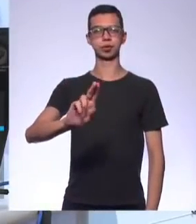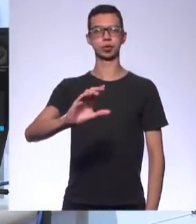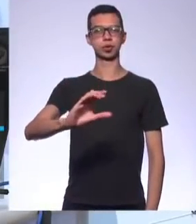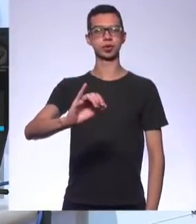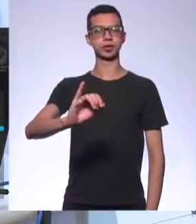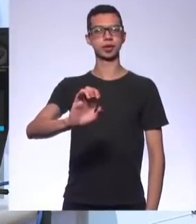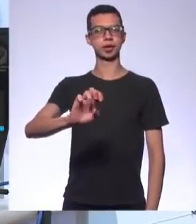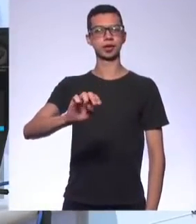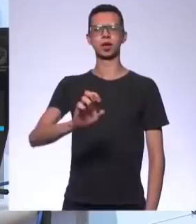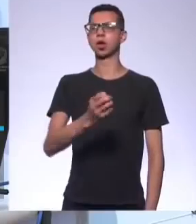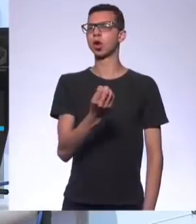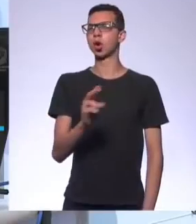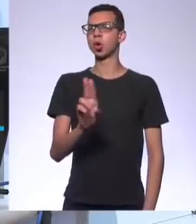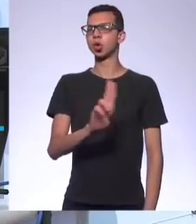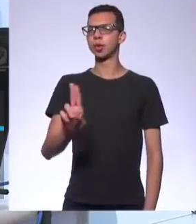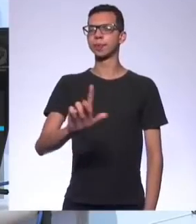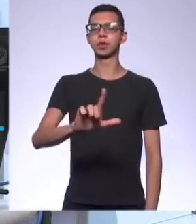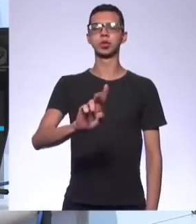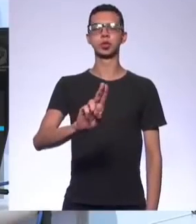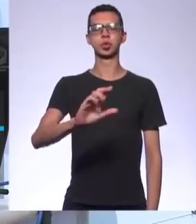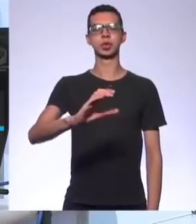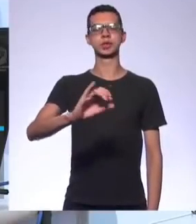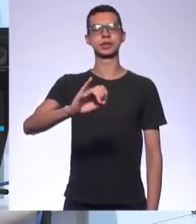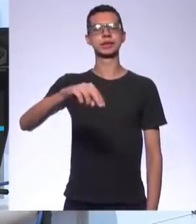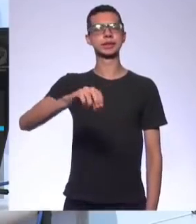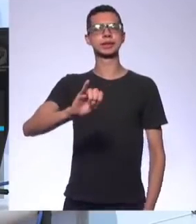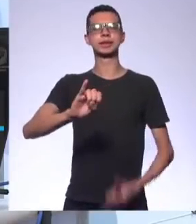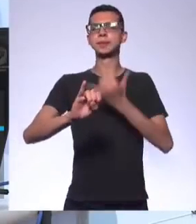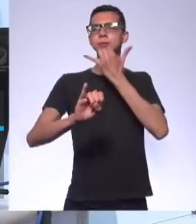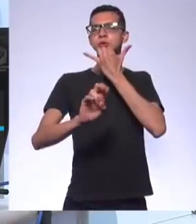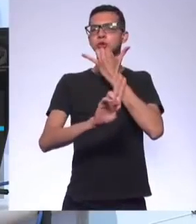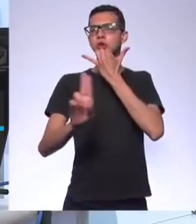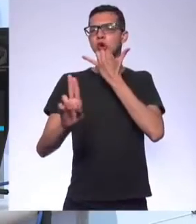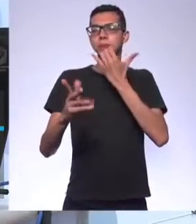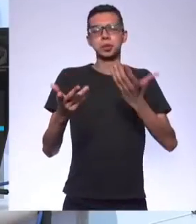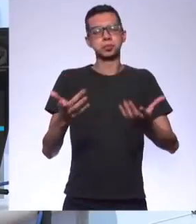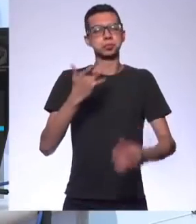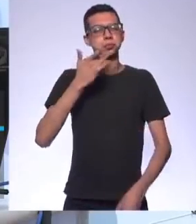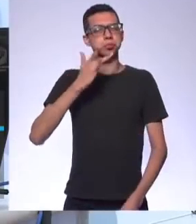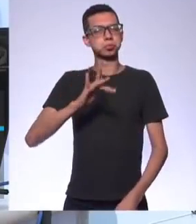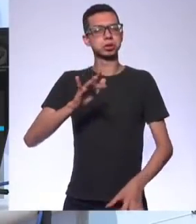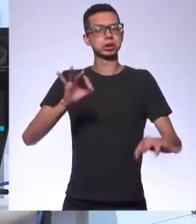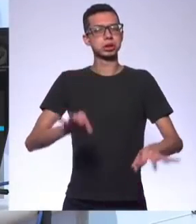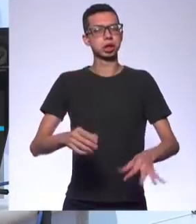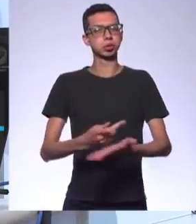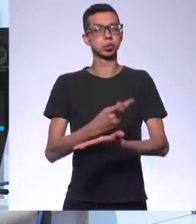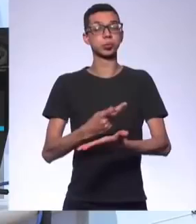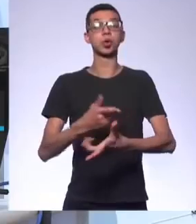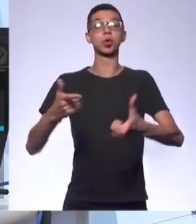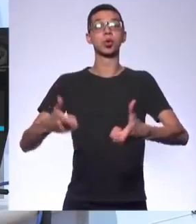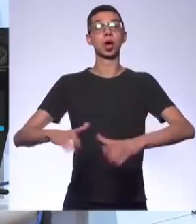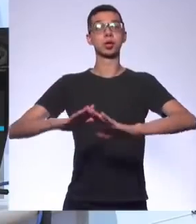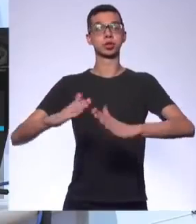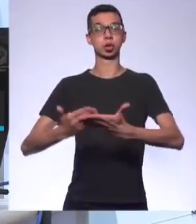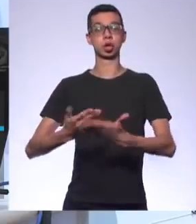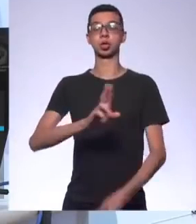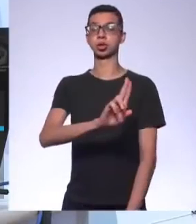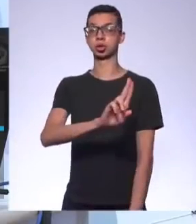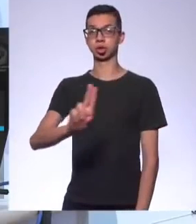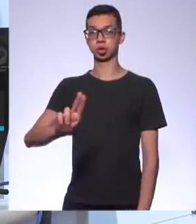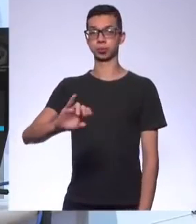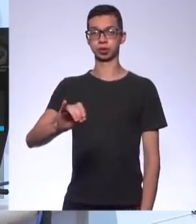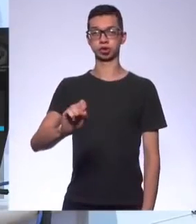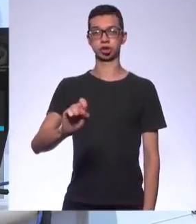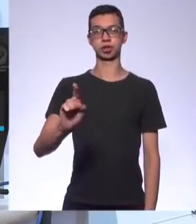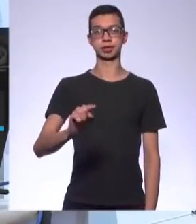ou Lucine, me perdoe se eu falei o seu nome errado, da Escola José Nogueira de Souza, traz as respostas dos